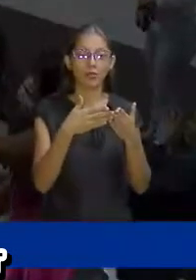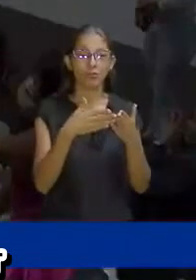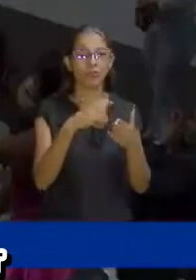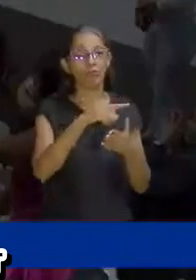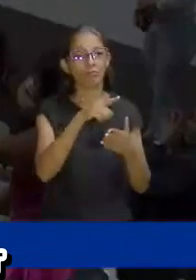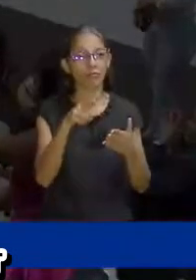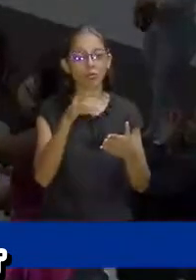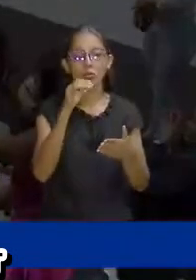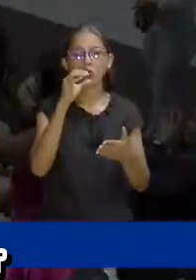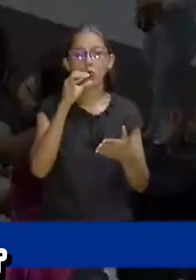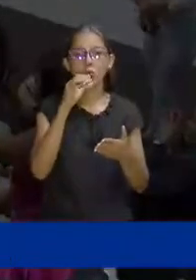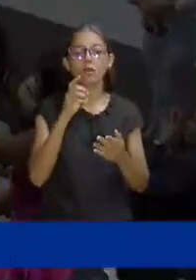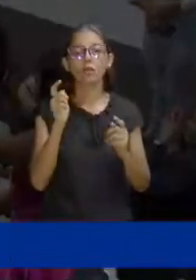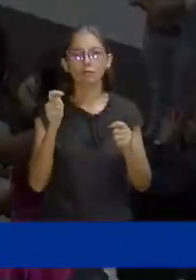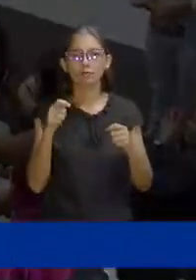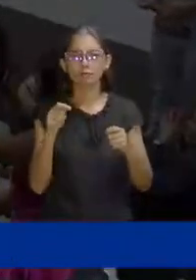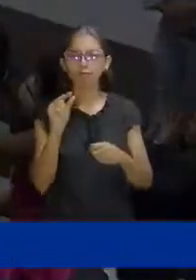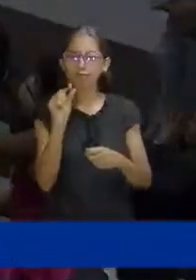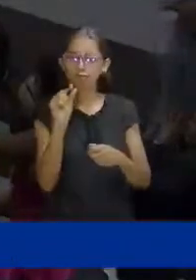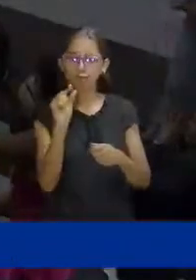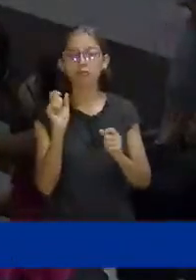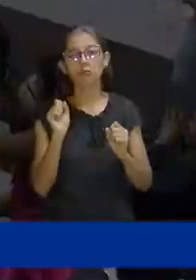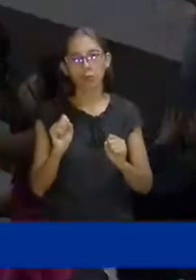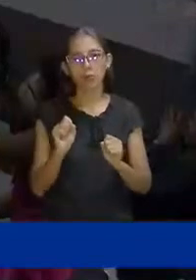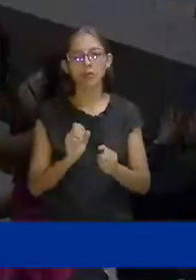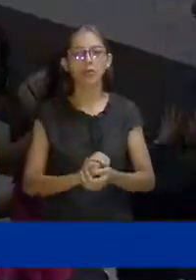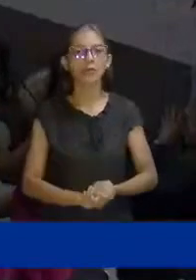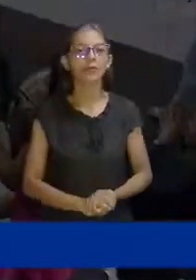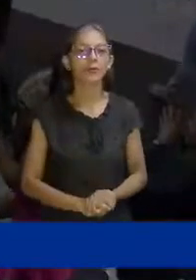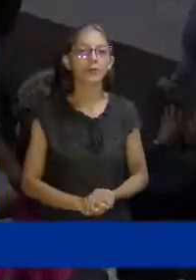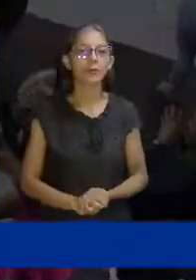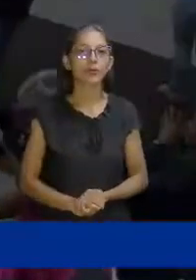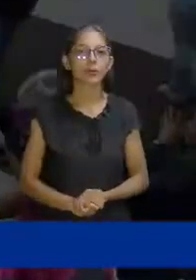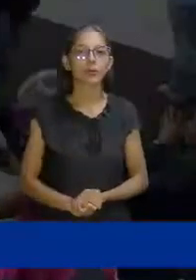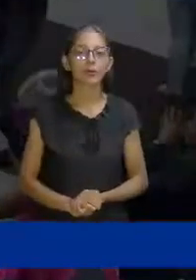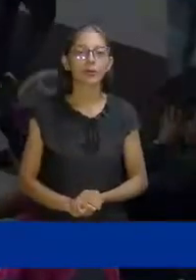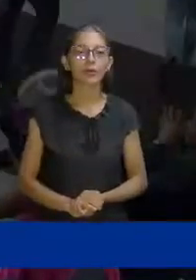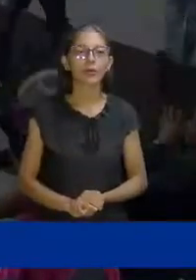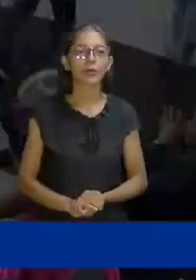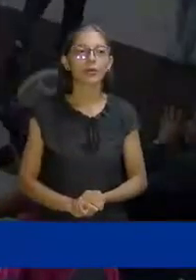pudessem provar da bebida produzida por eles.